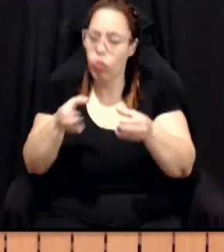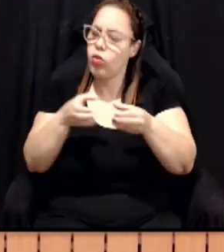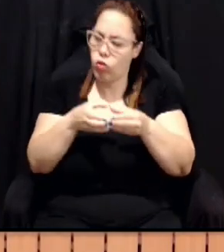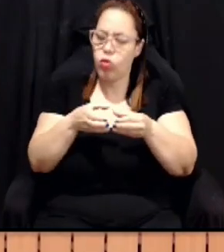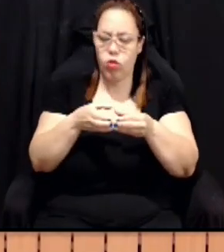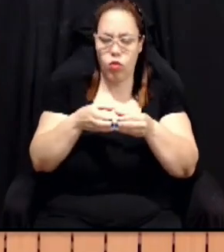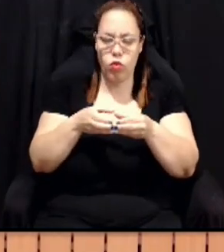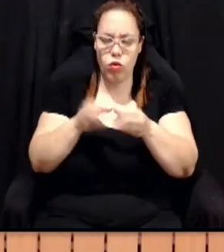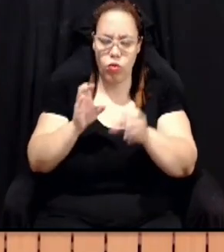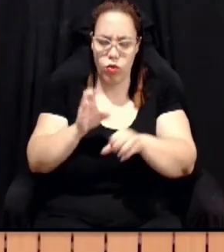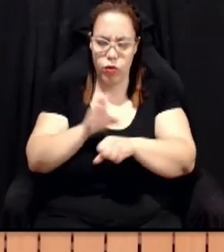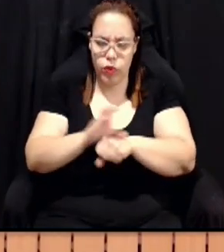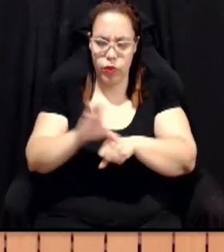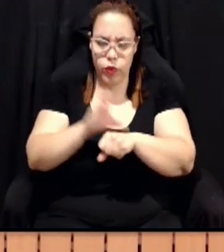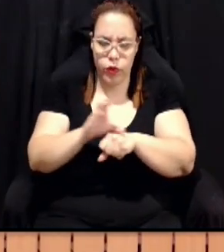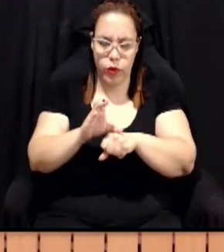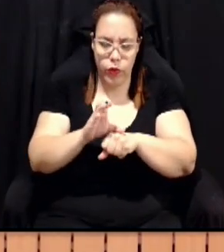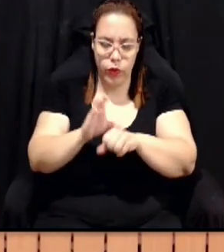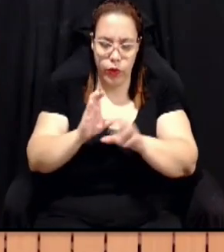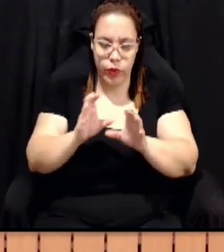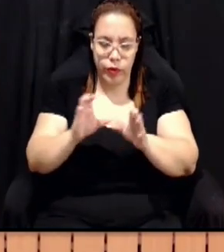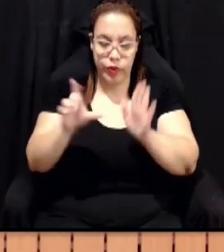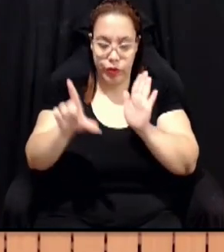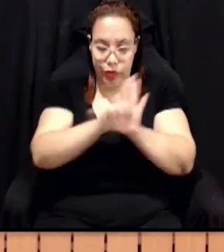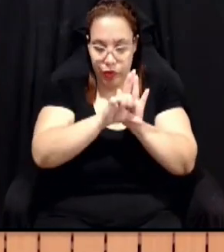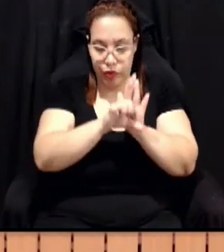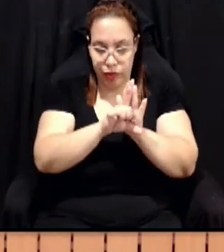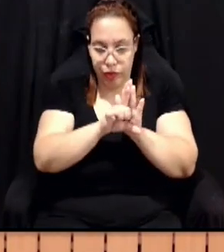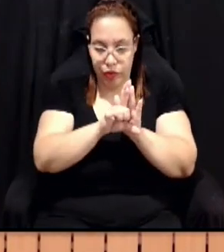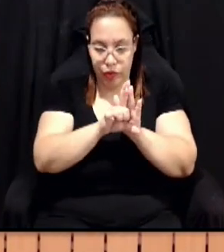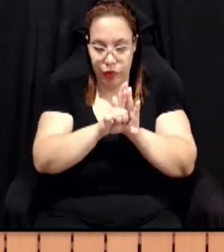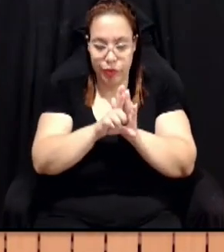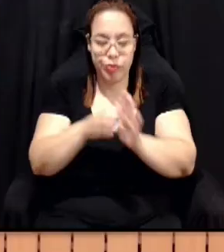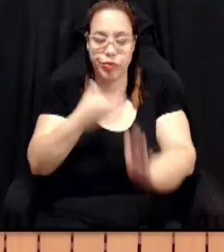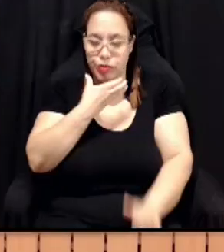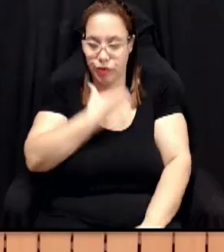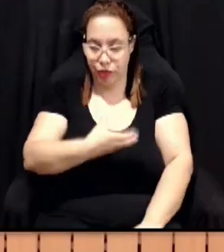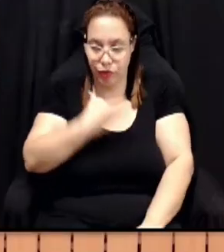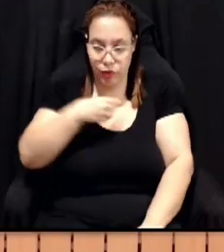Comissão de Constituição e Legalidade, que é o Carmo Luiz, o Otto, que